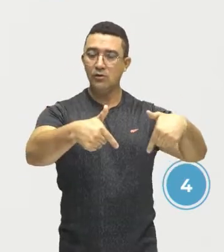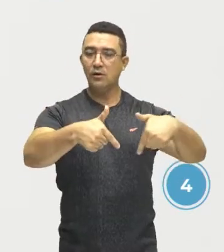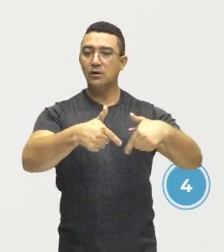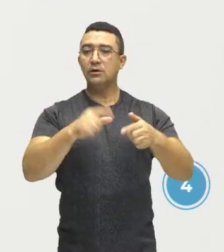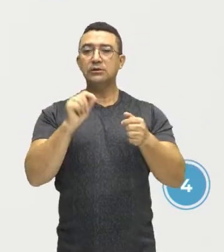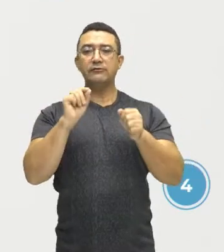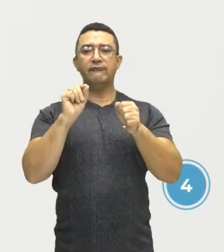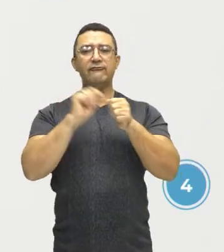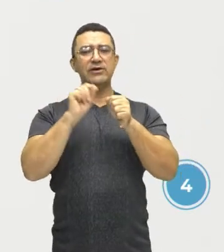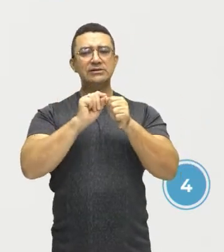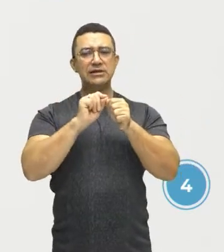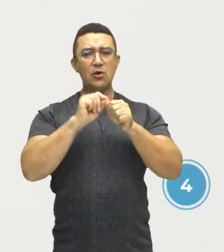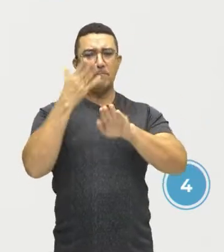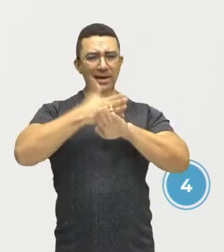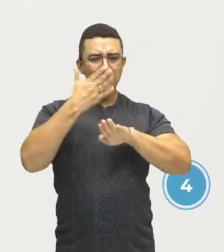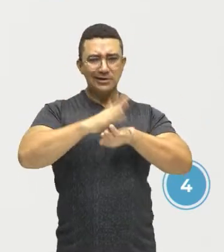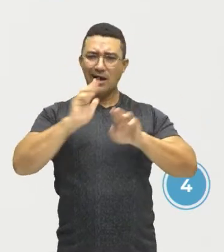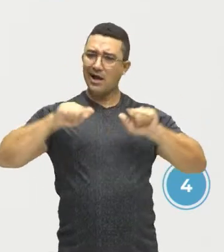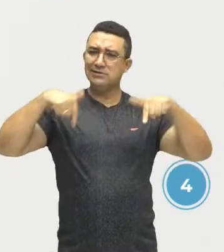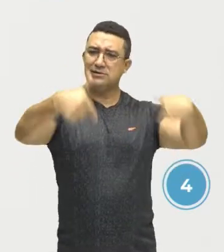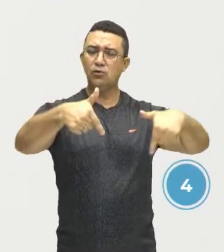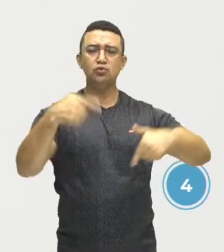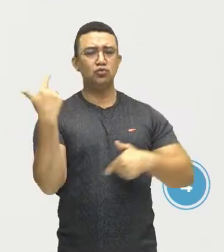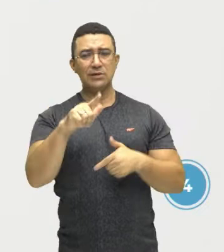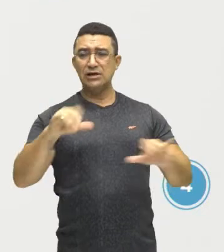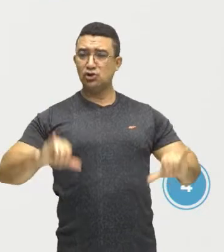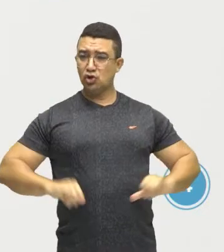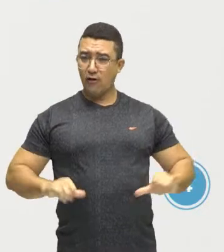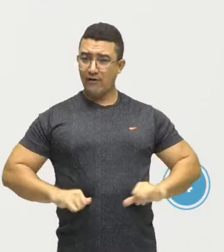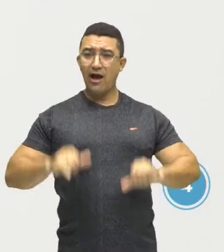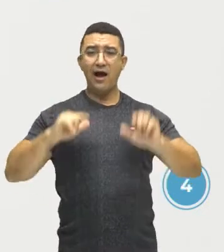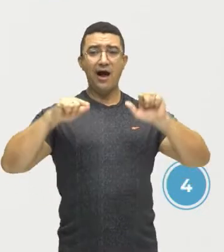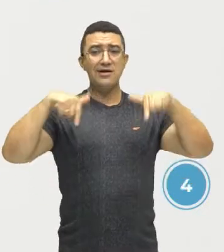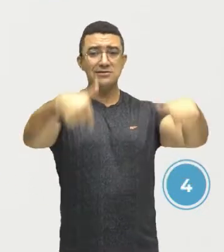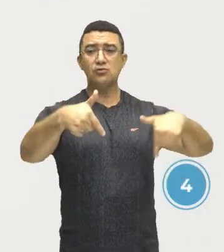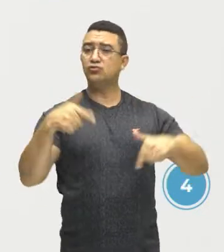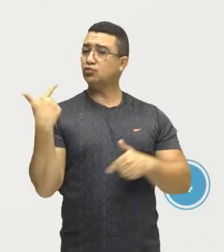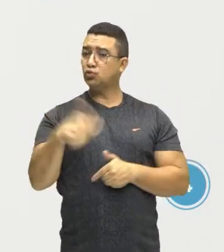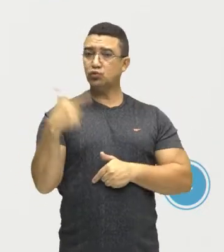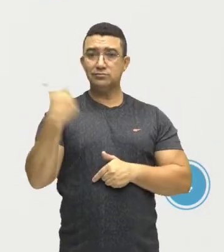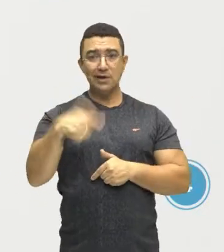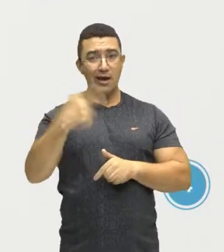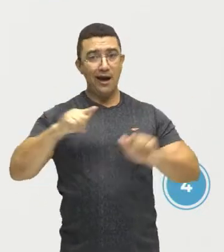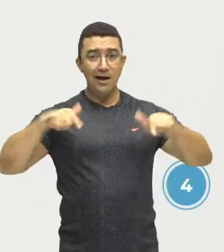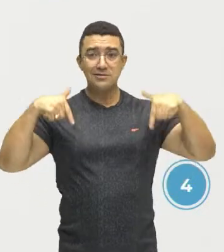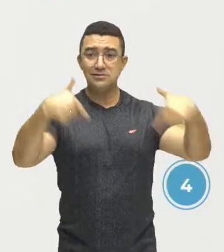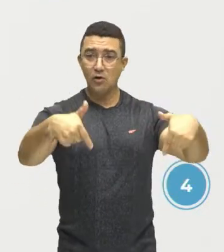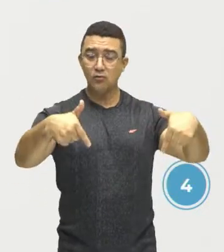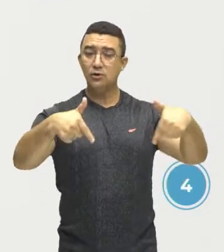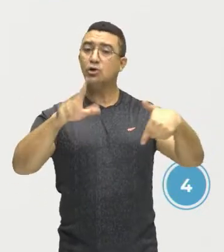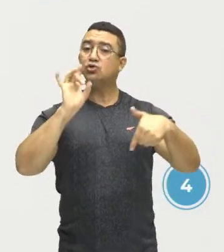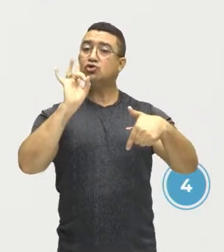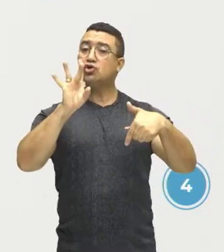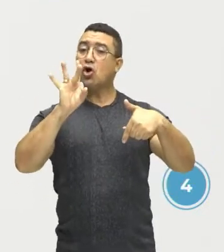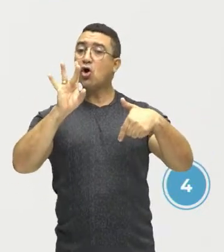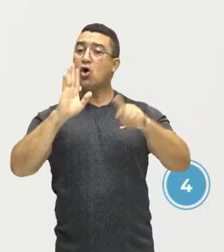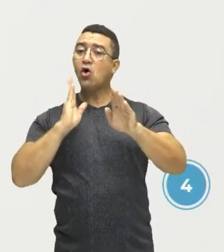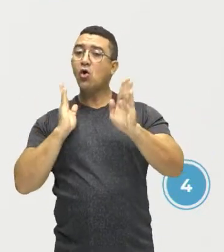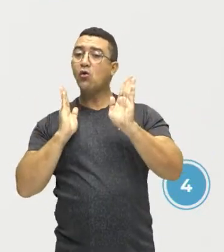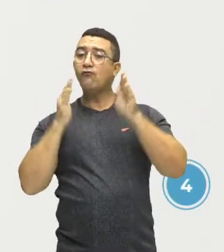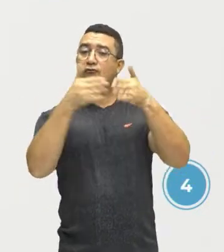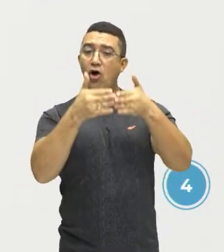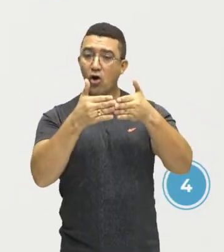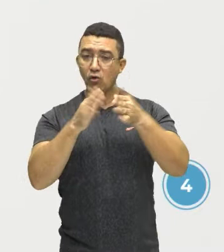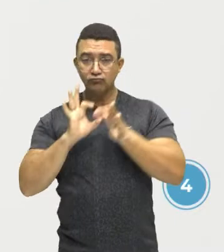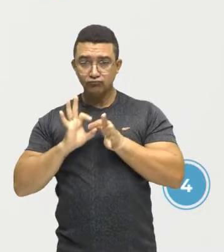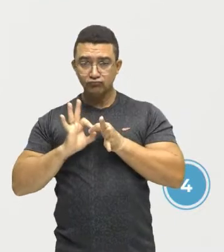vimos, ele não vai praticar, ele não vai sofrer ação, não há ação. Ele liga apenas o